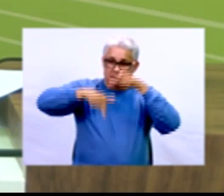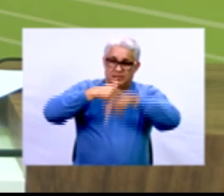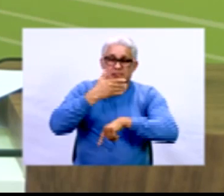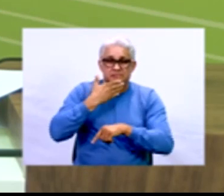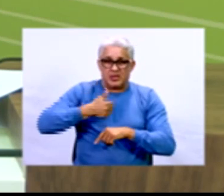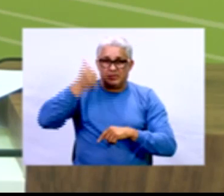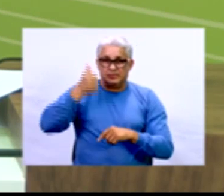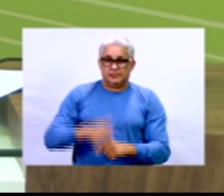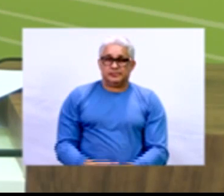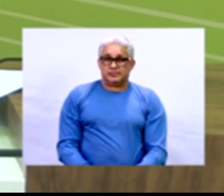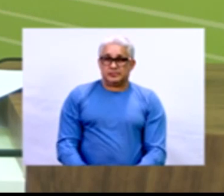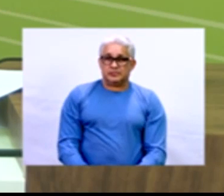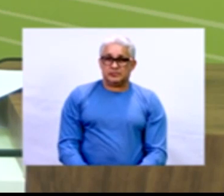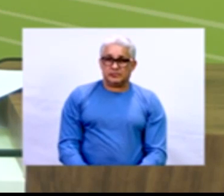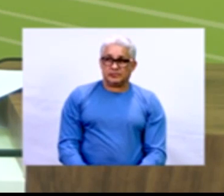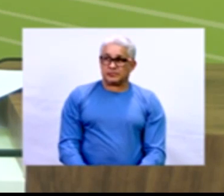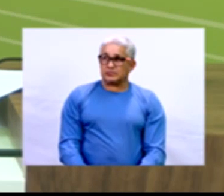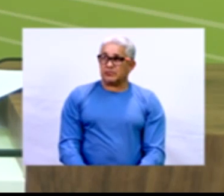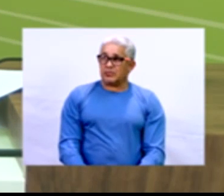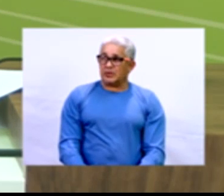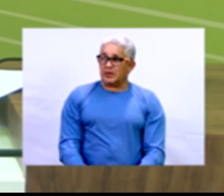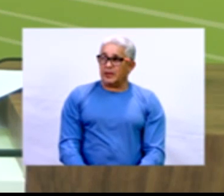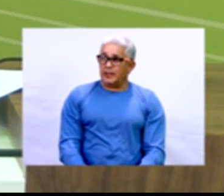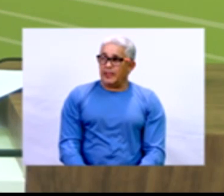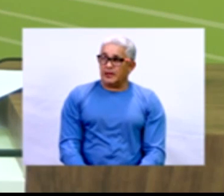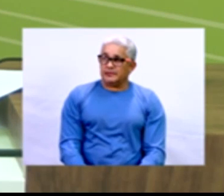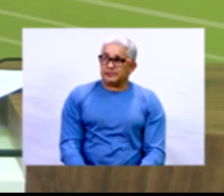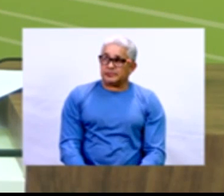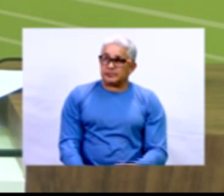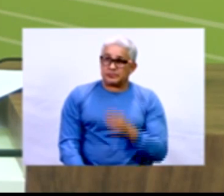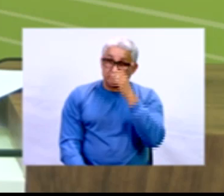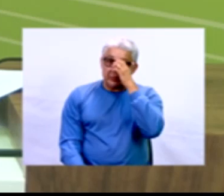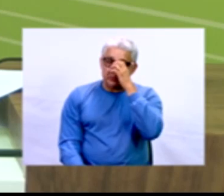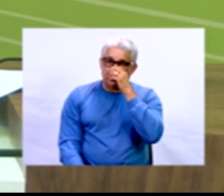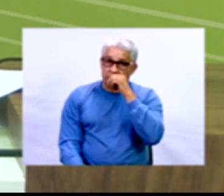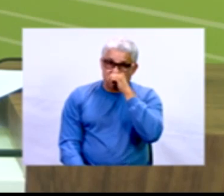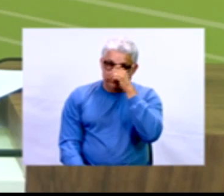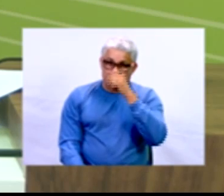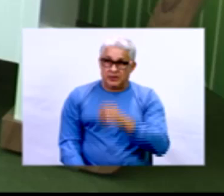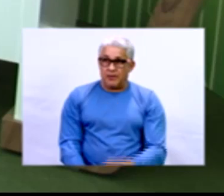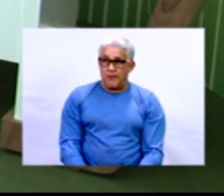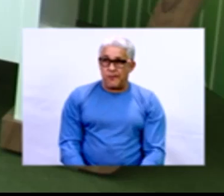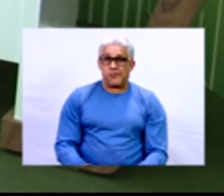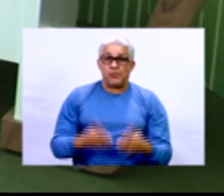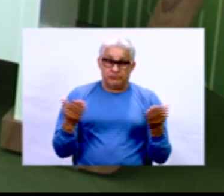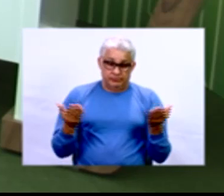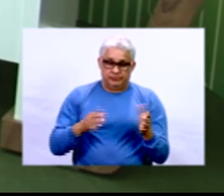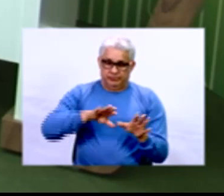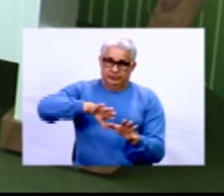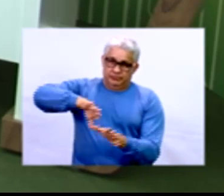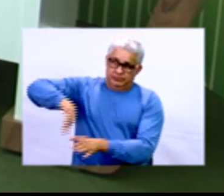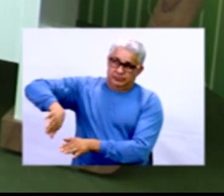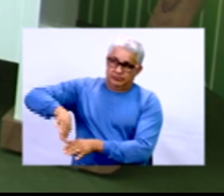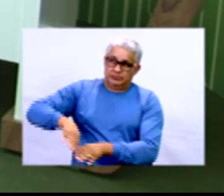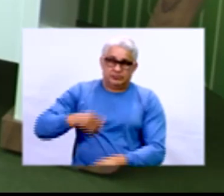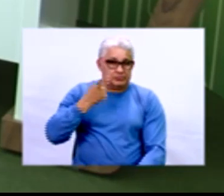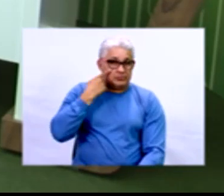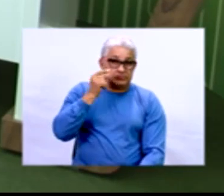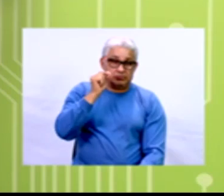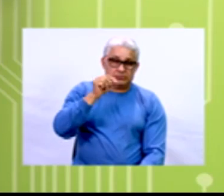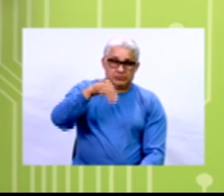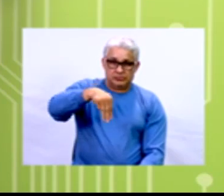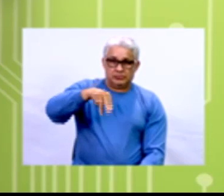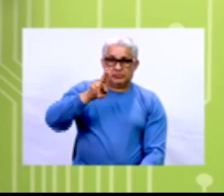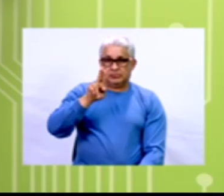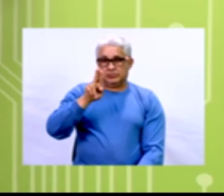facilmente com isso. Devolvo a palavra para a professora. Bom, agora então nós vimos o que é multimídia,